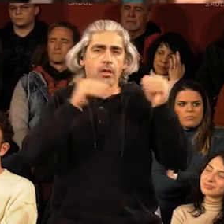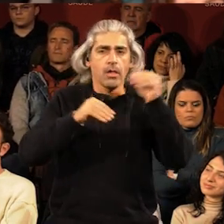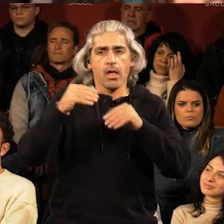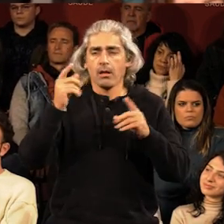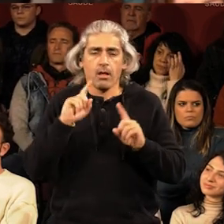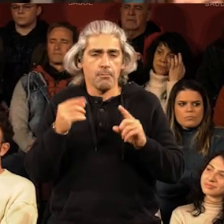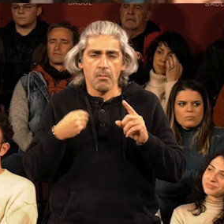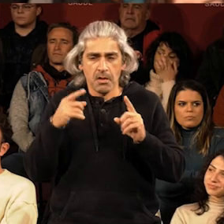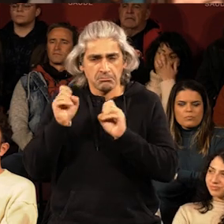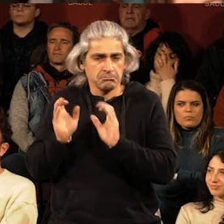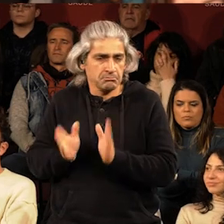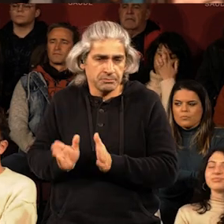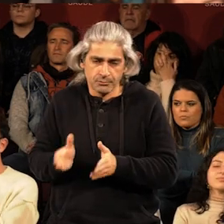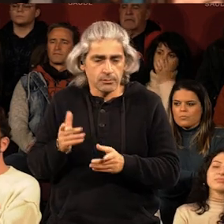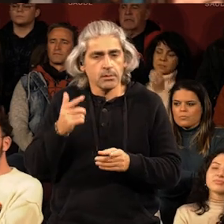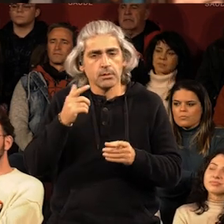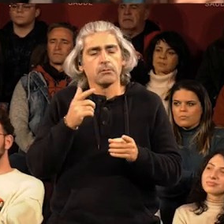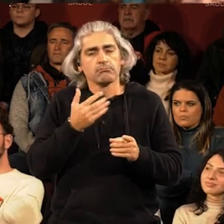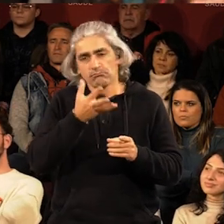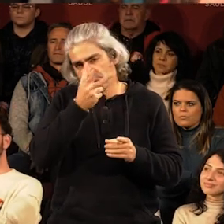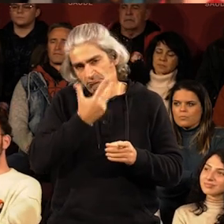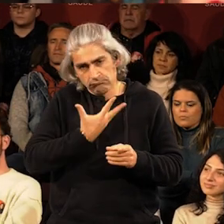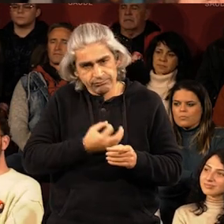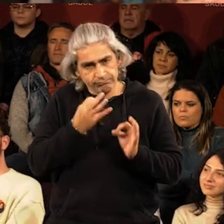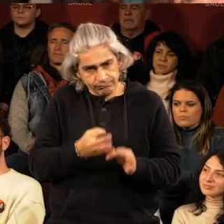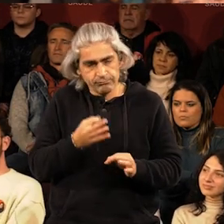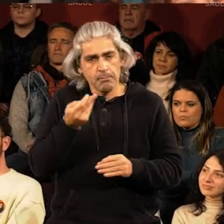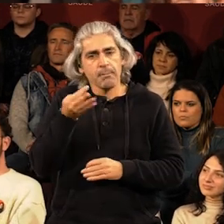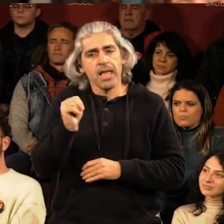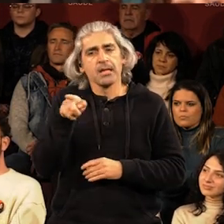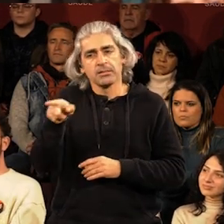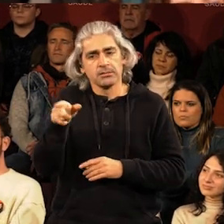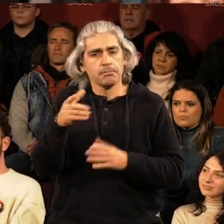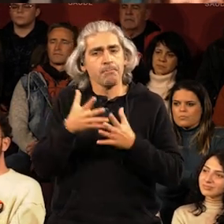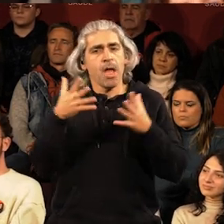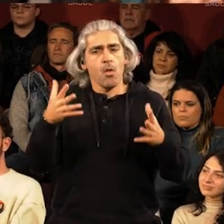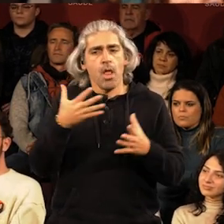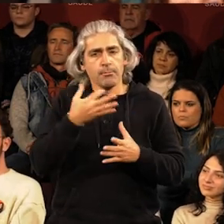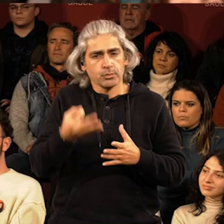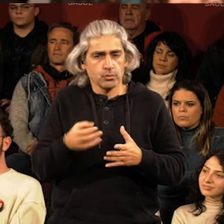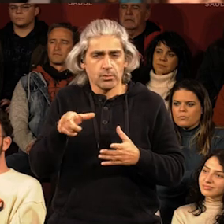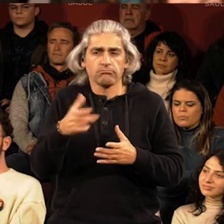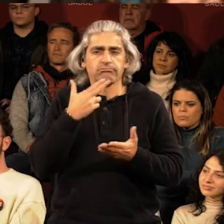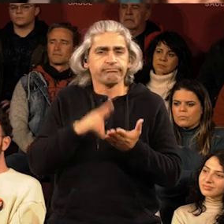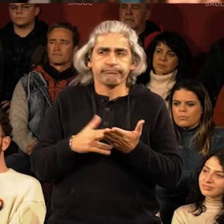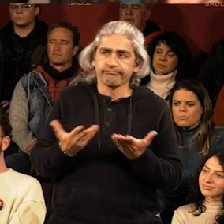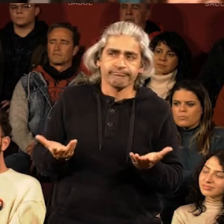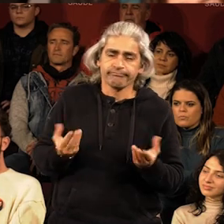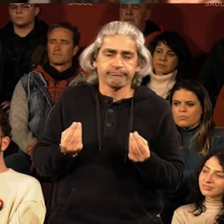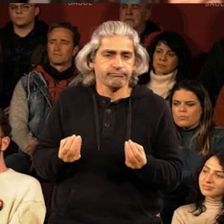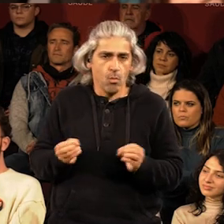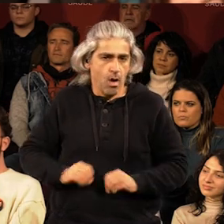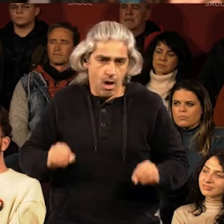eleitoralistas mas uma legítima desilusão com o partido socialista e com a sua sua maioria absoluta e um Genuíno desejo de